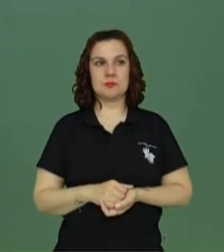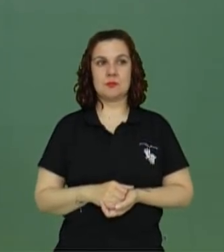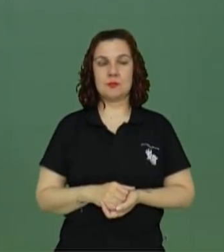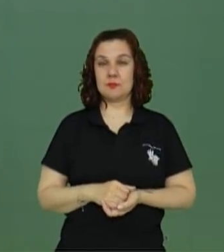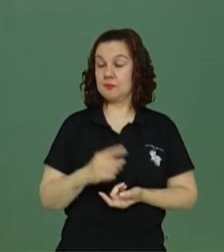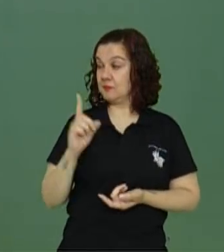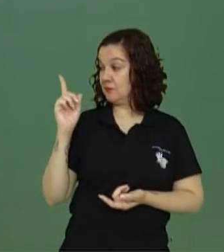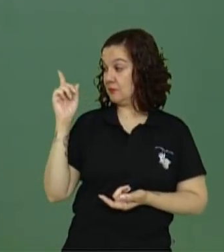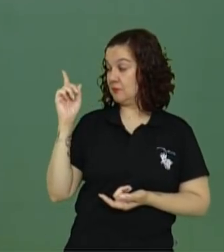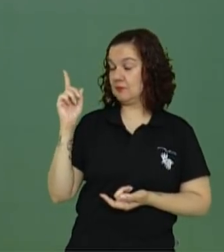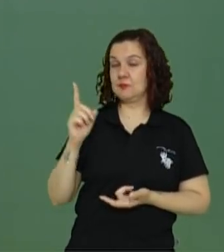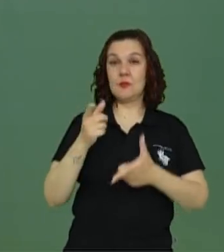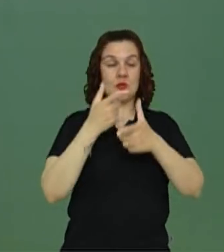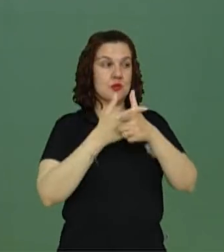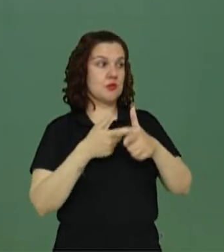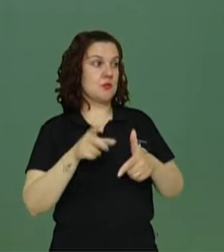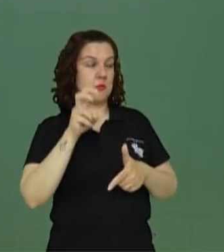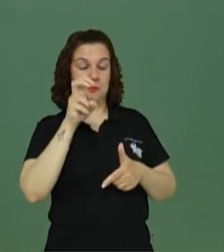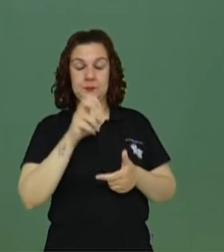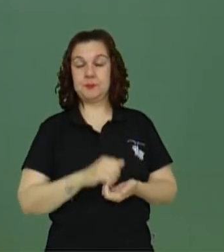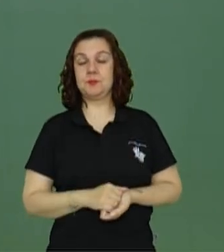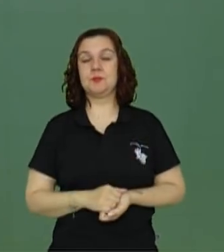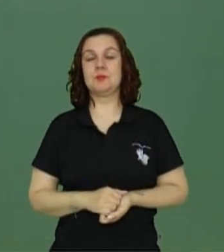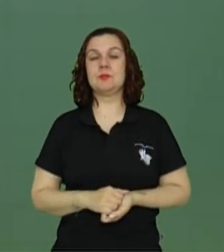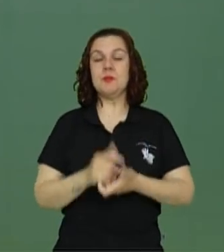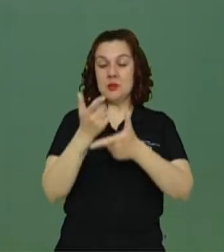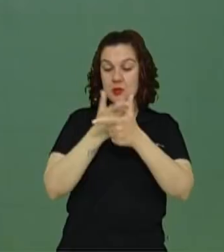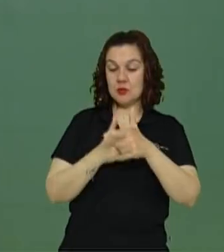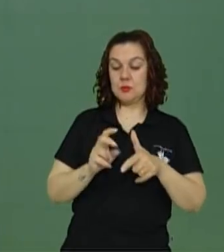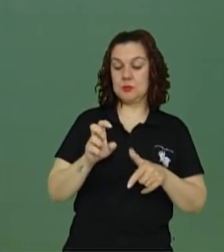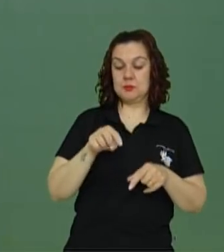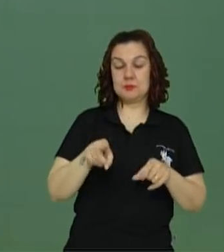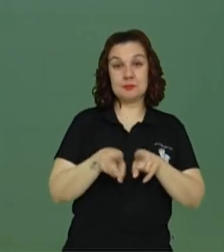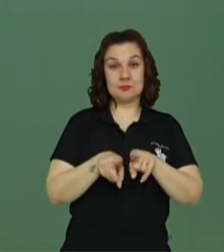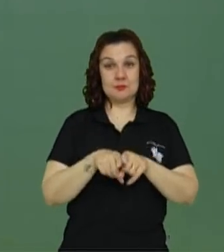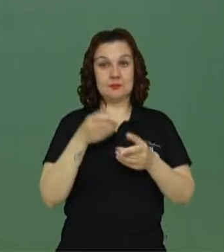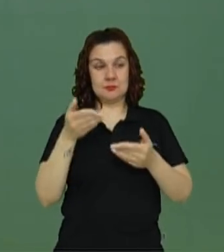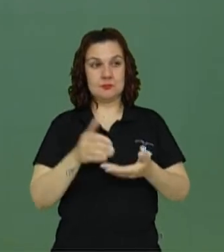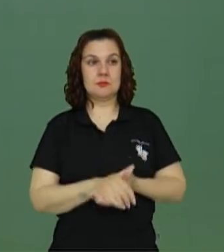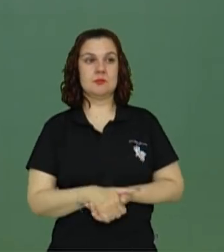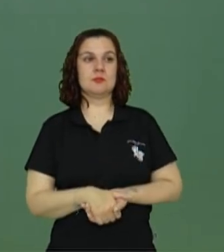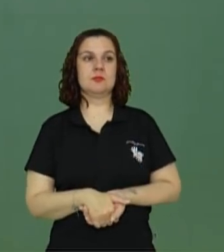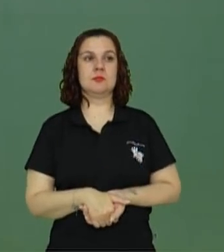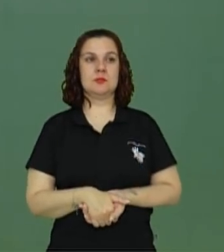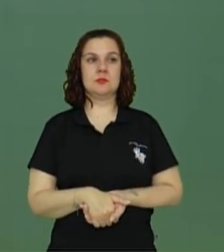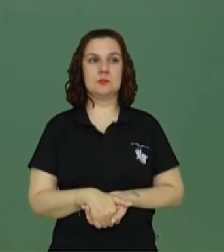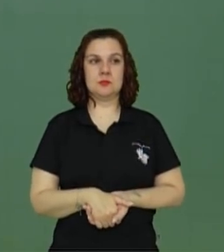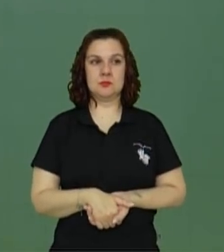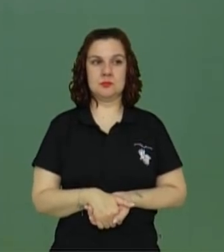por 5 e divido por 5 aqui também. Então eu fico com x